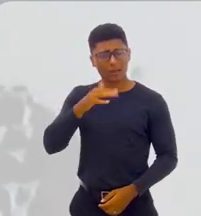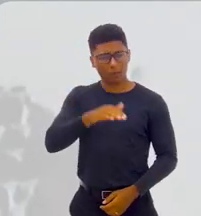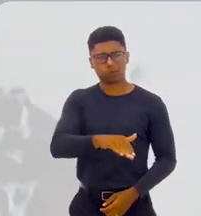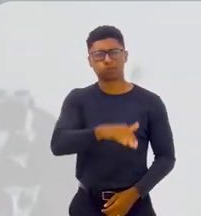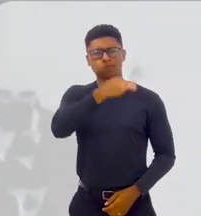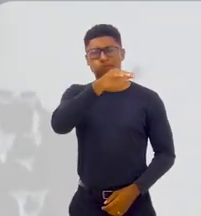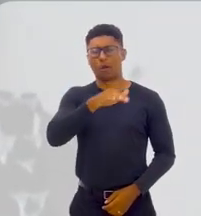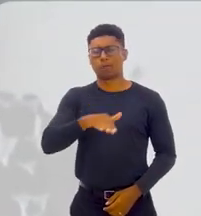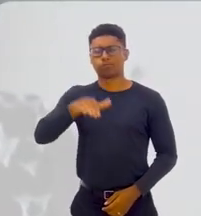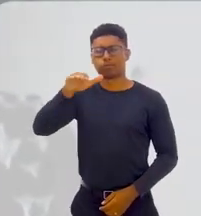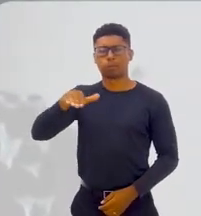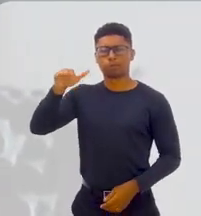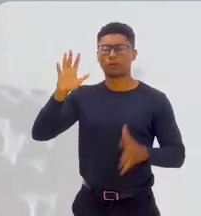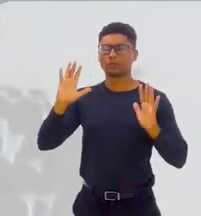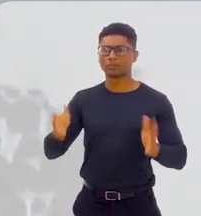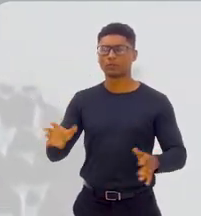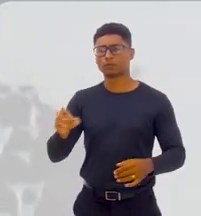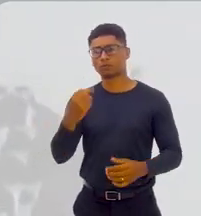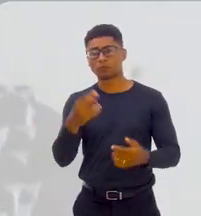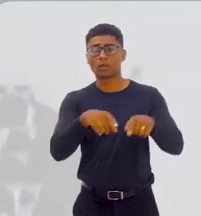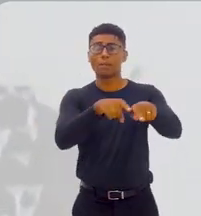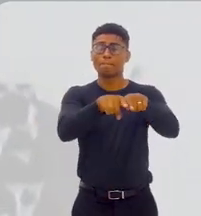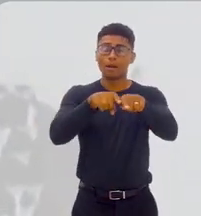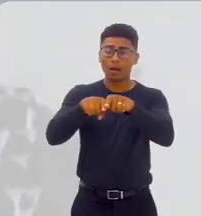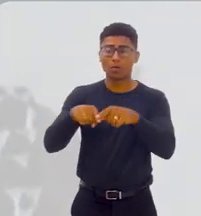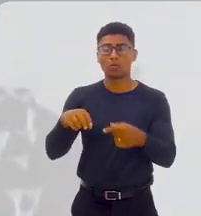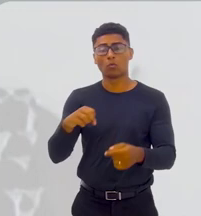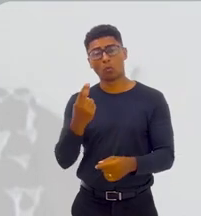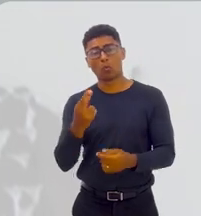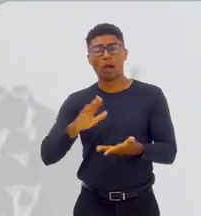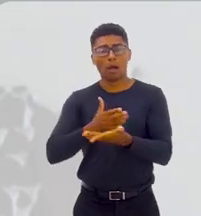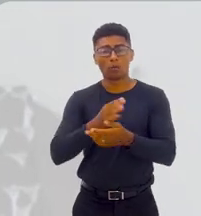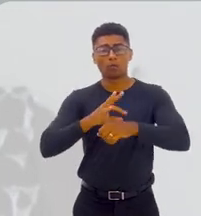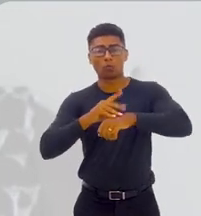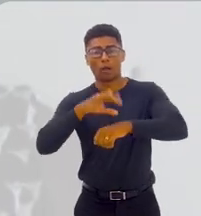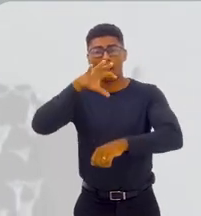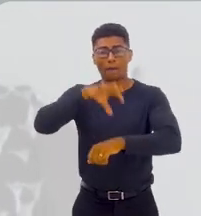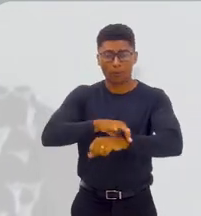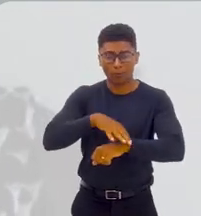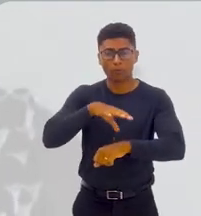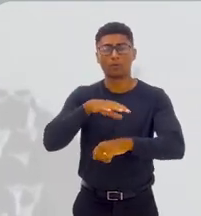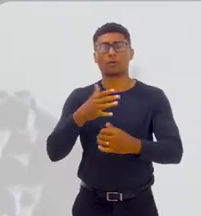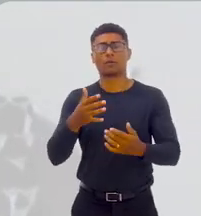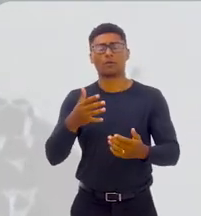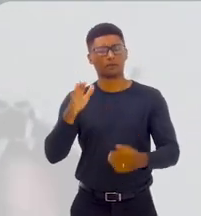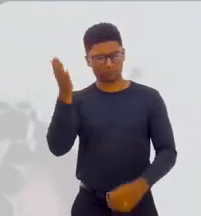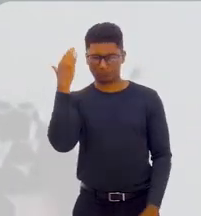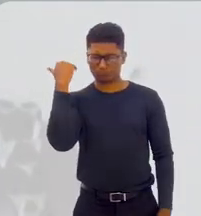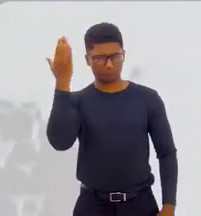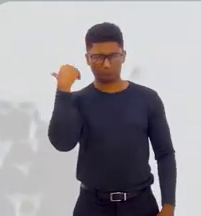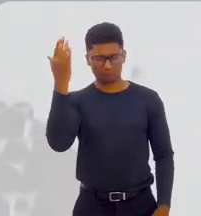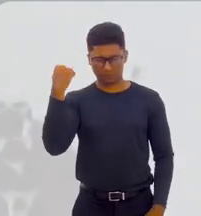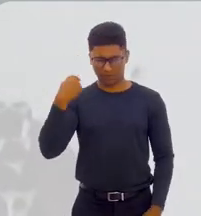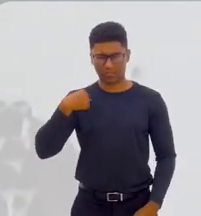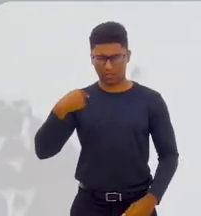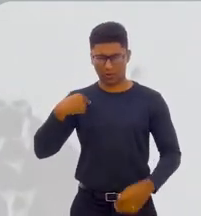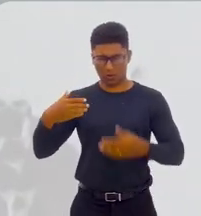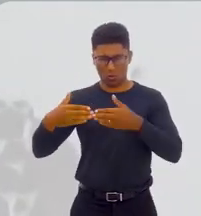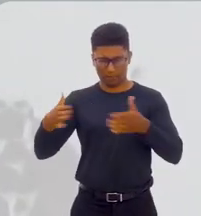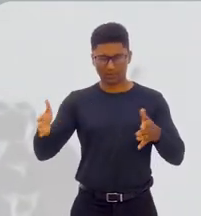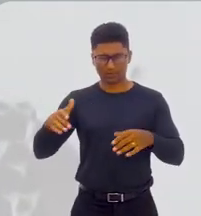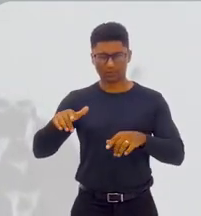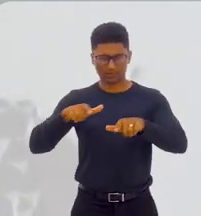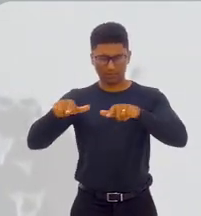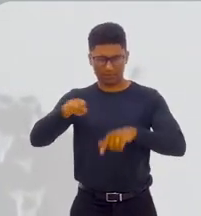né? Crianças com um grupo de irmãos, crianças com problema de saúde, né? E antigamente, logo quando eu